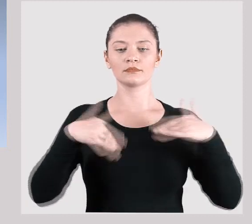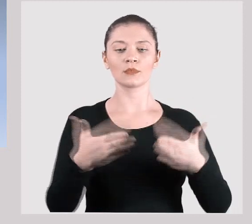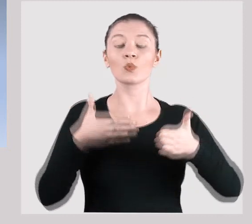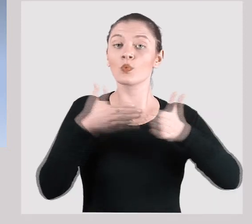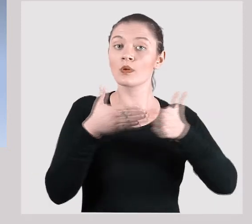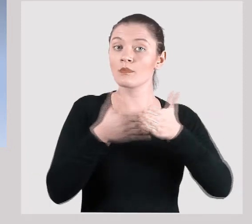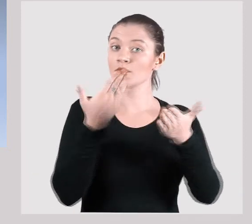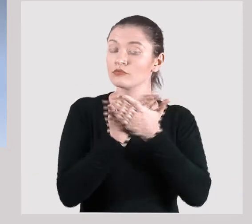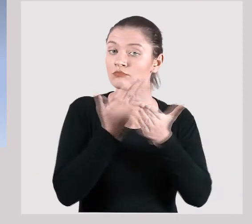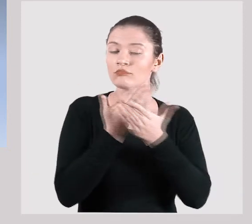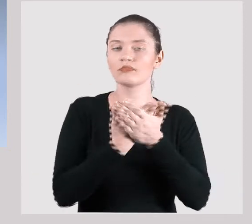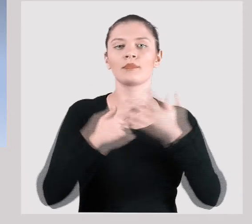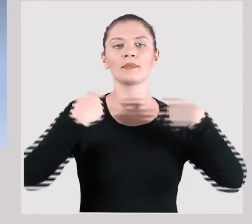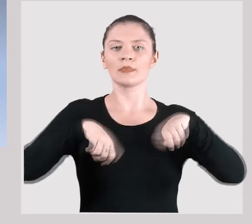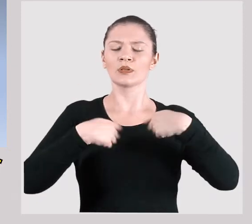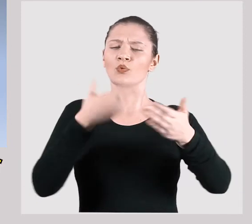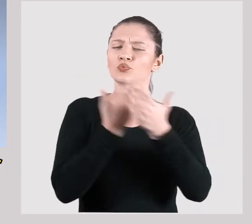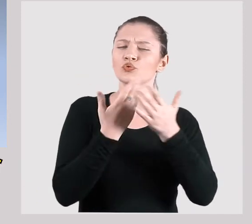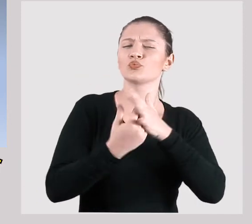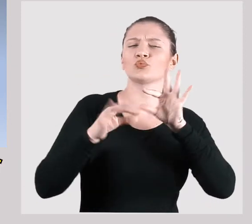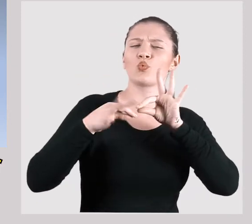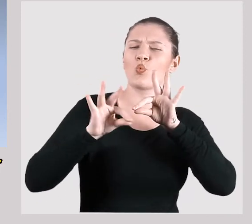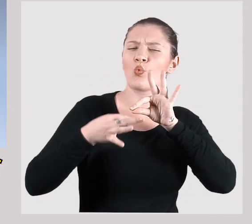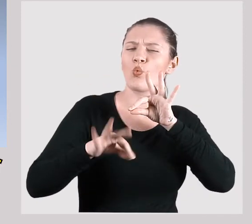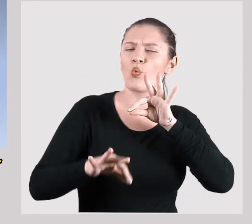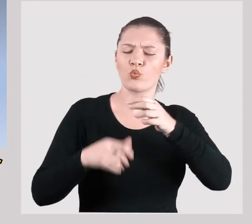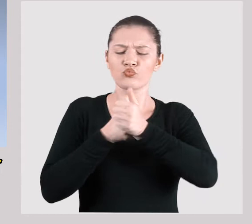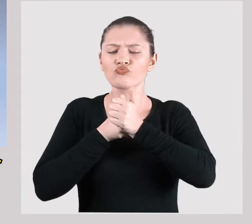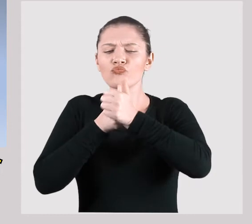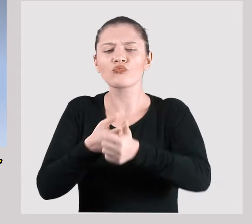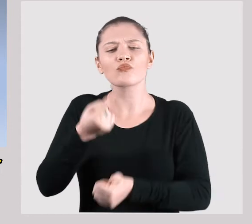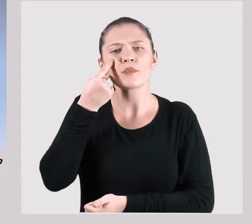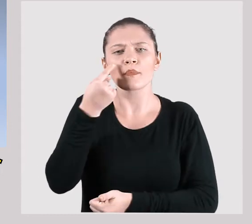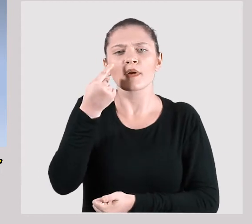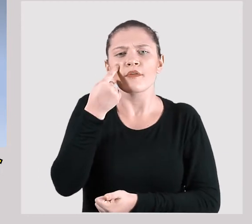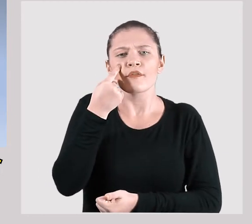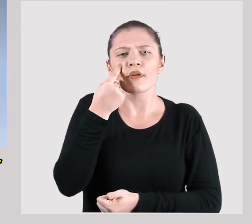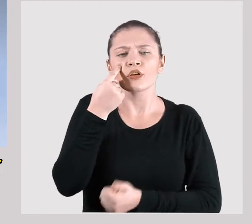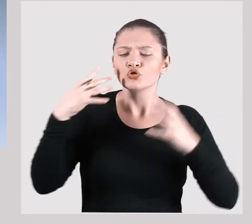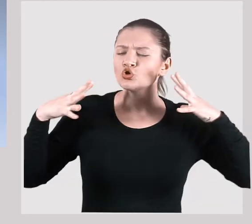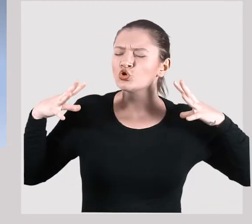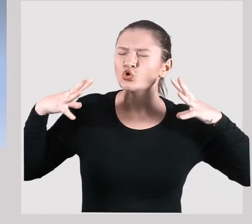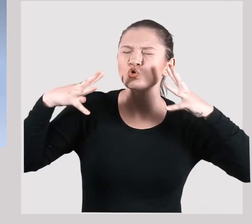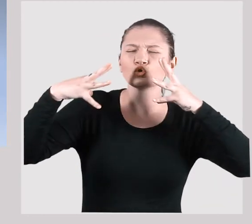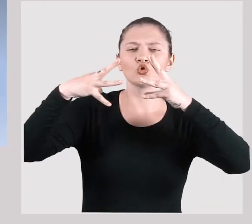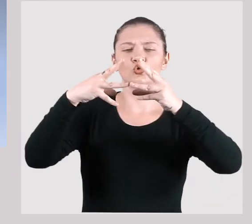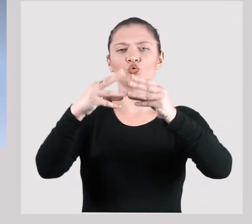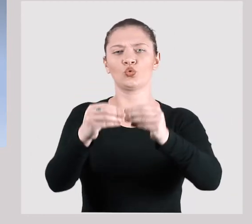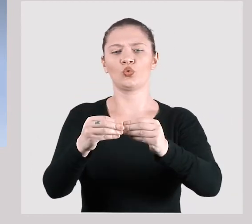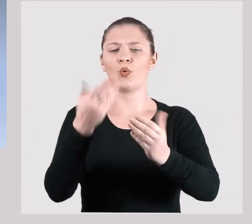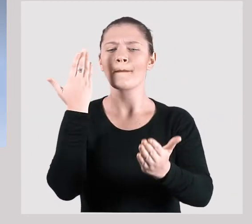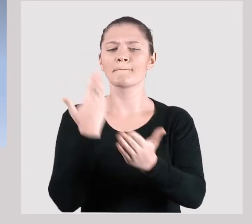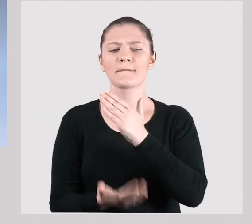estudos realmente tem que ser um estudo longo, né, de acompanhamento para ver todos os desfechos de todos, né, sem perda